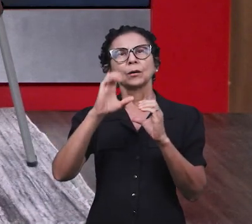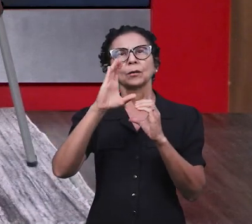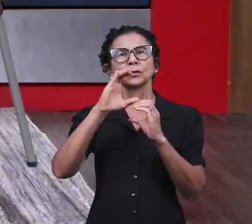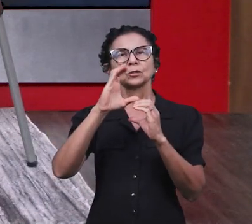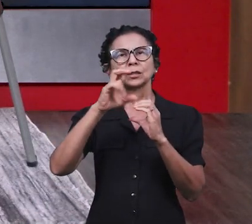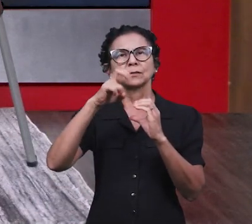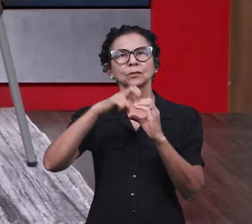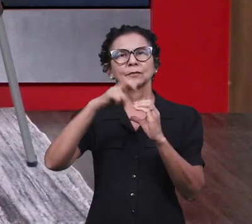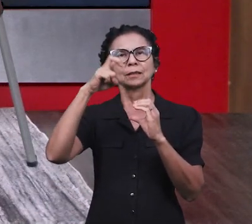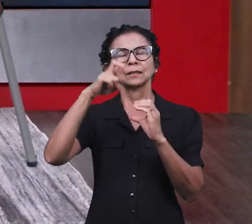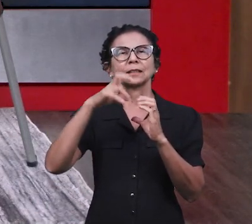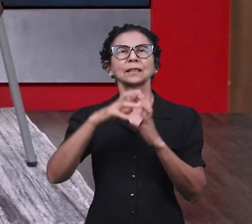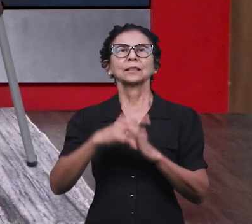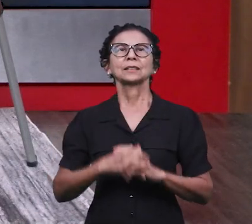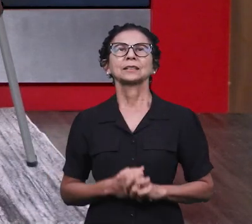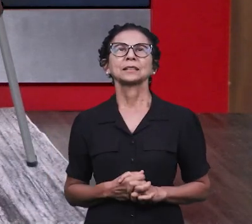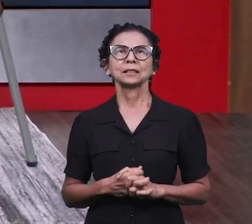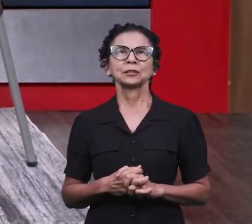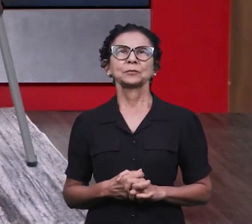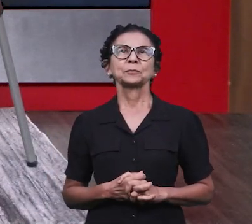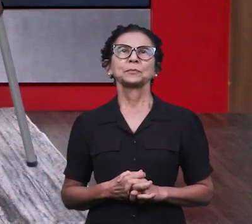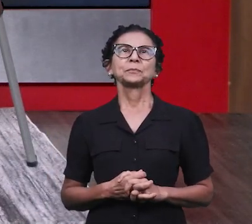o ChatGPT, isso.